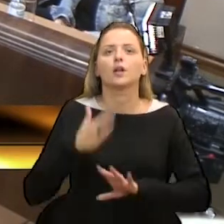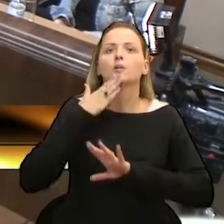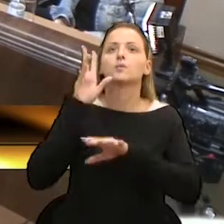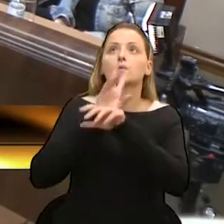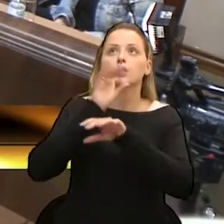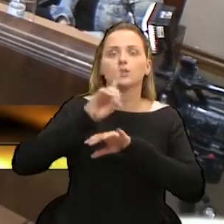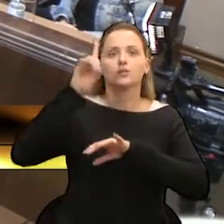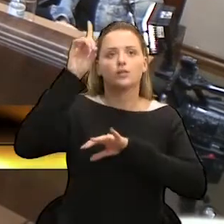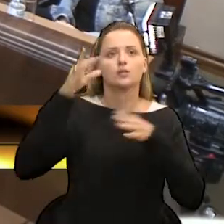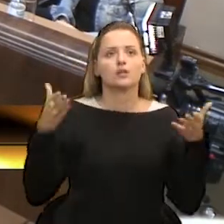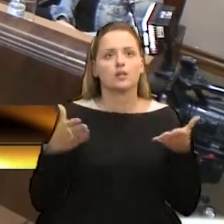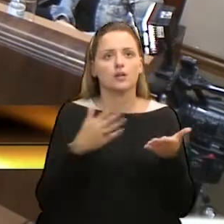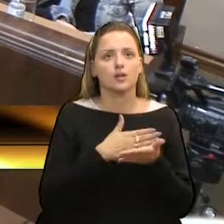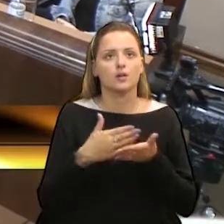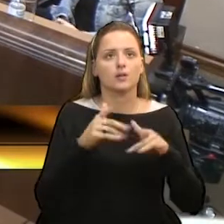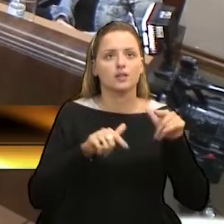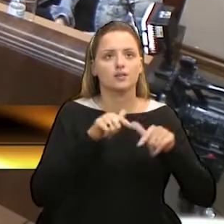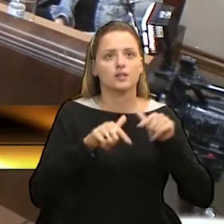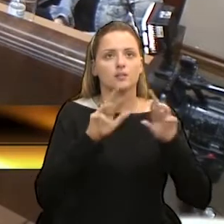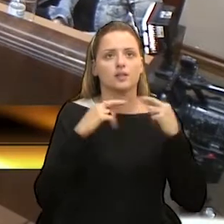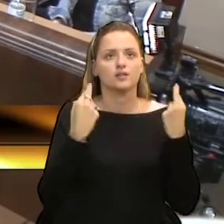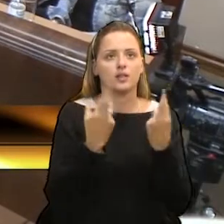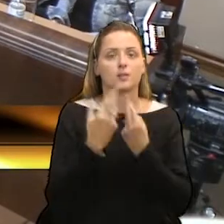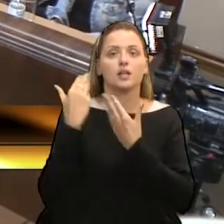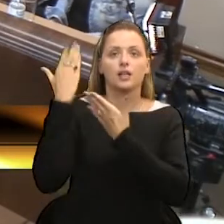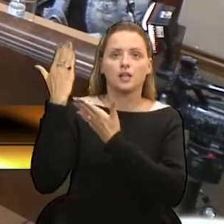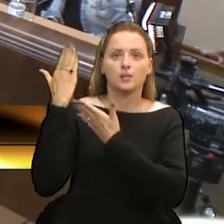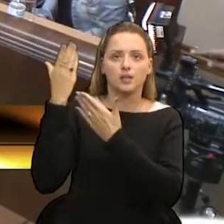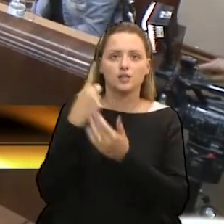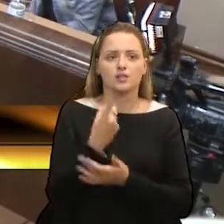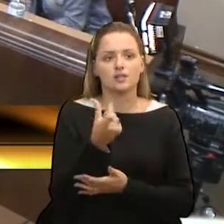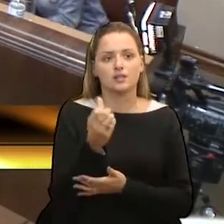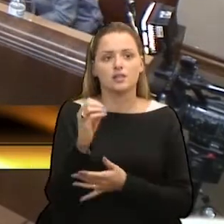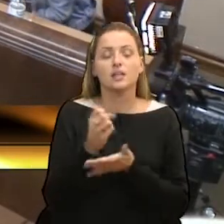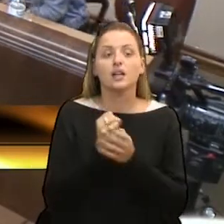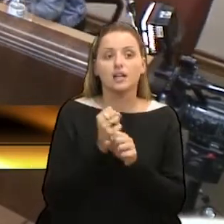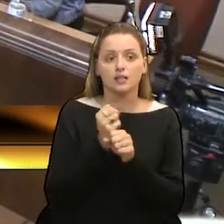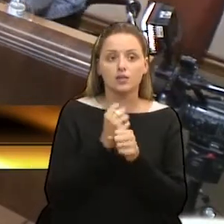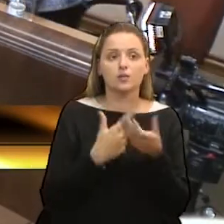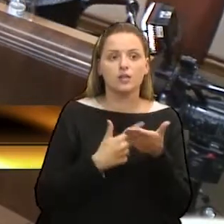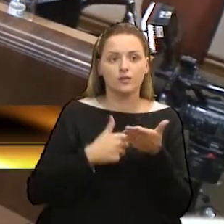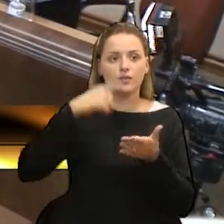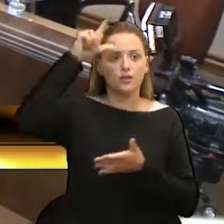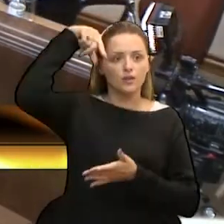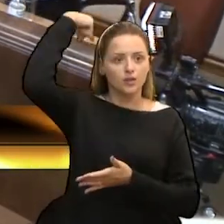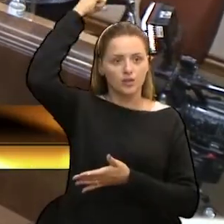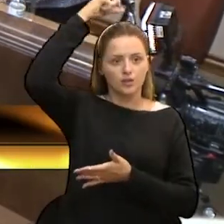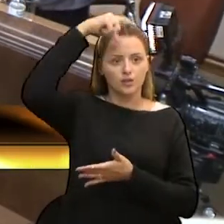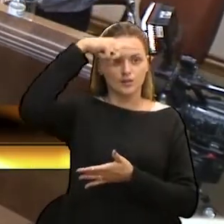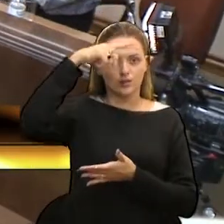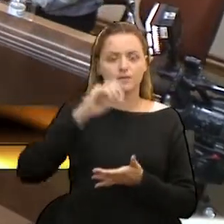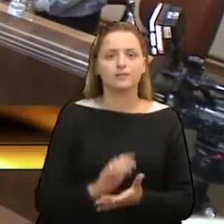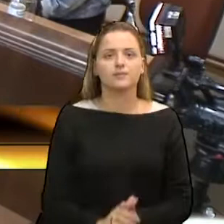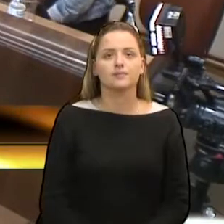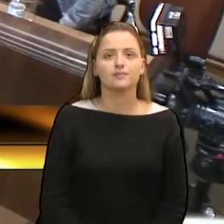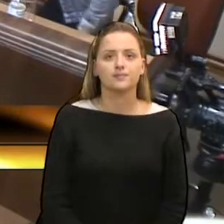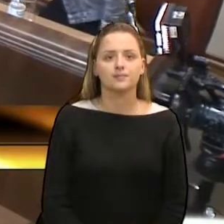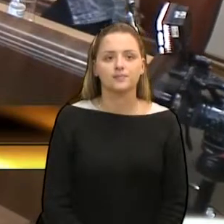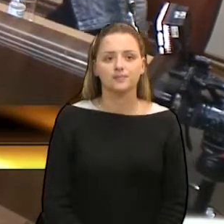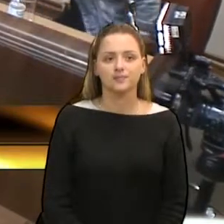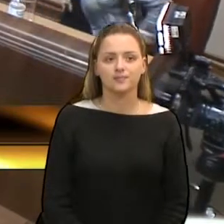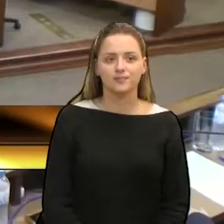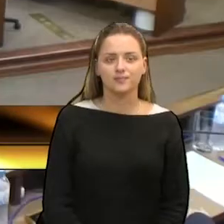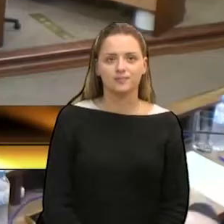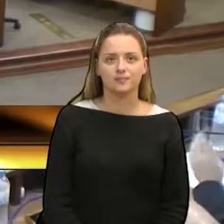Invocando a proteção de Deus, declaro abertos os trabalhos da presente sessão solene em homenagem aos 160 anos do Livro dos Espíritos. Podemos nos sentar.